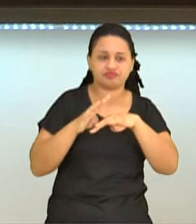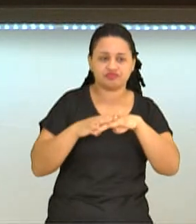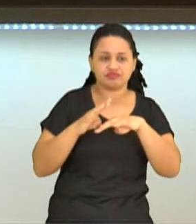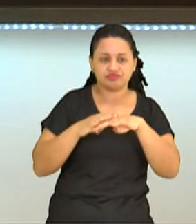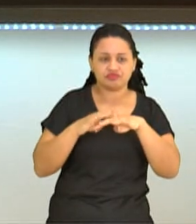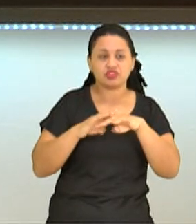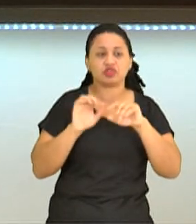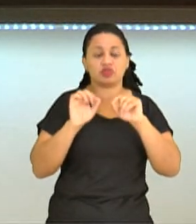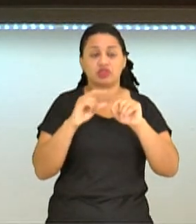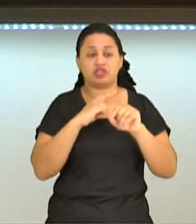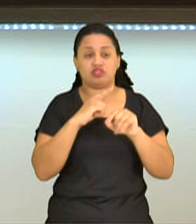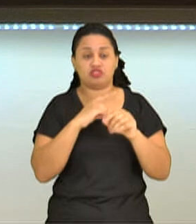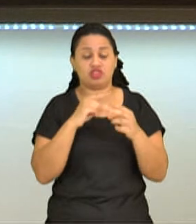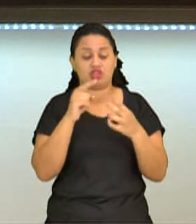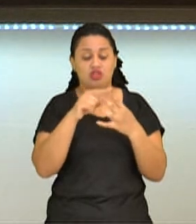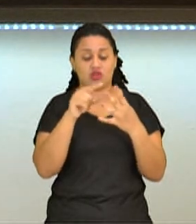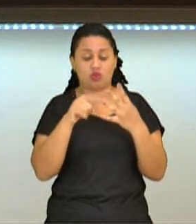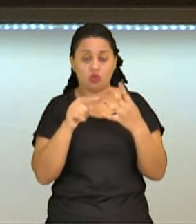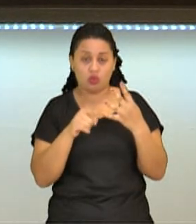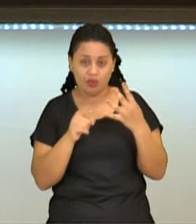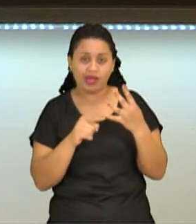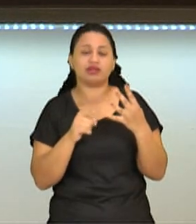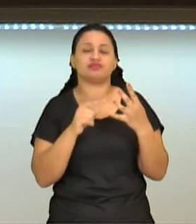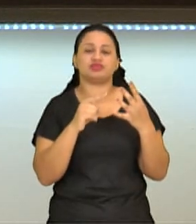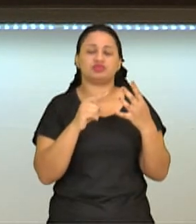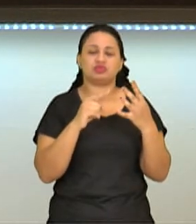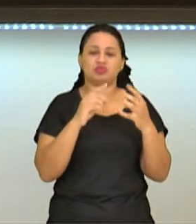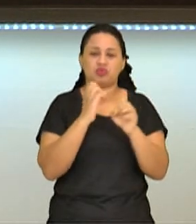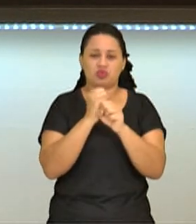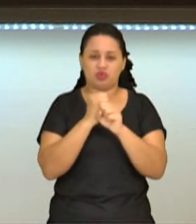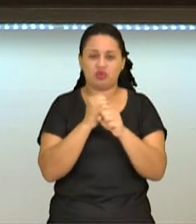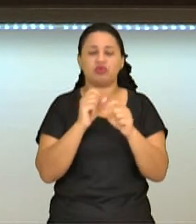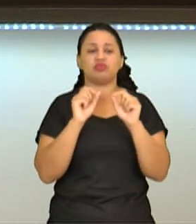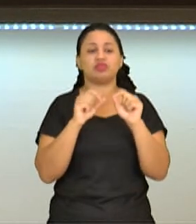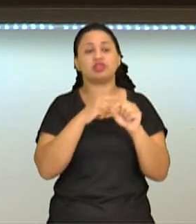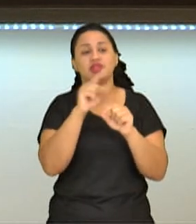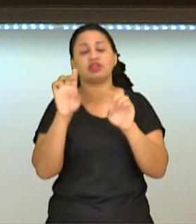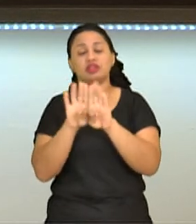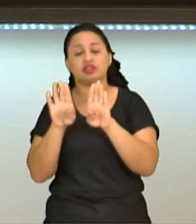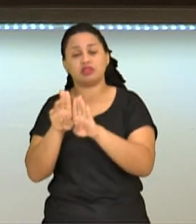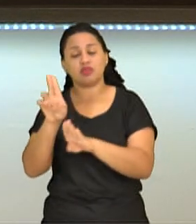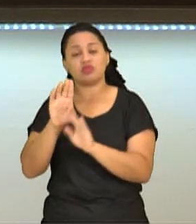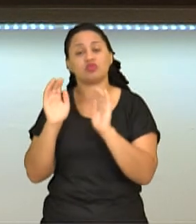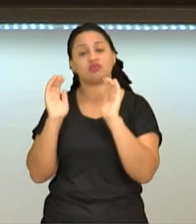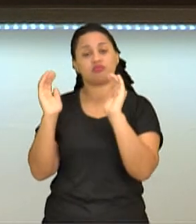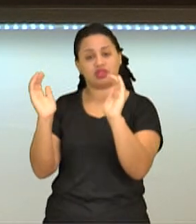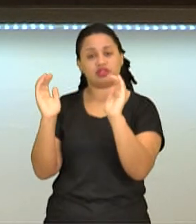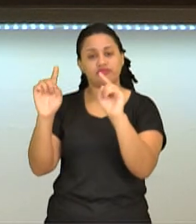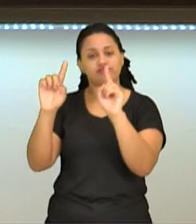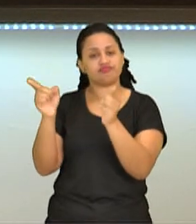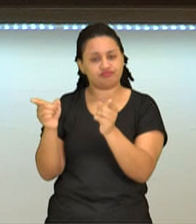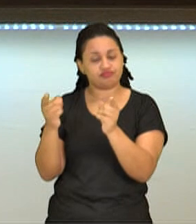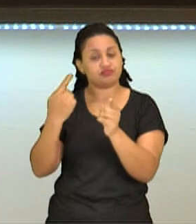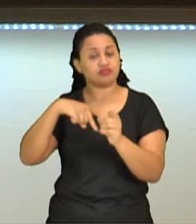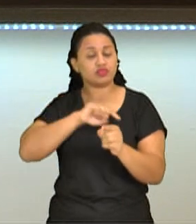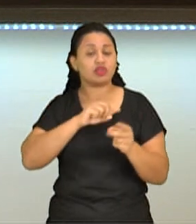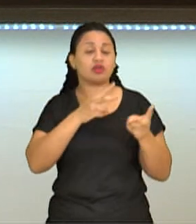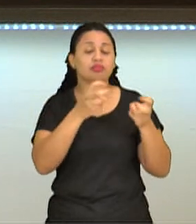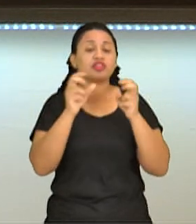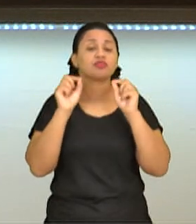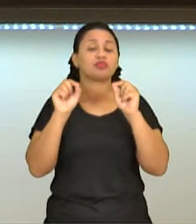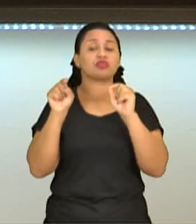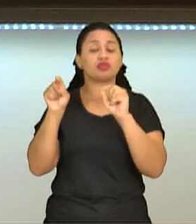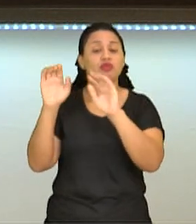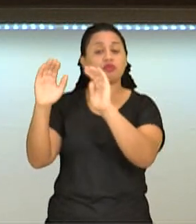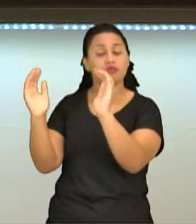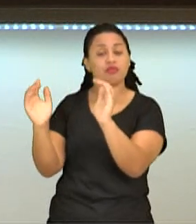expressões numéricas onde tinham as 4 operações básicas e o uso dos parênteses. E a gente percebeu o quê? Que os